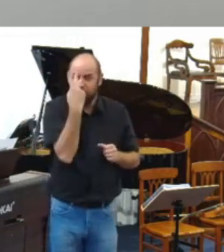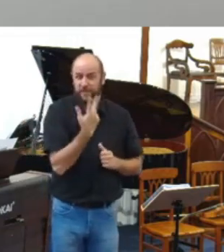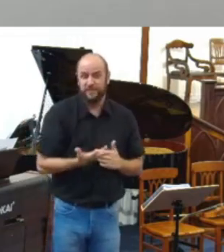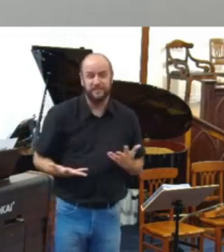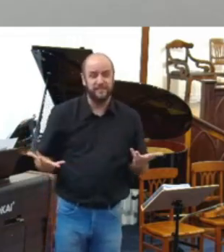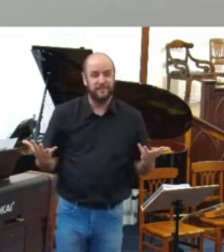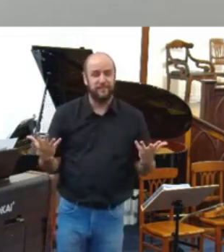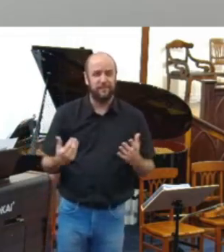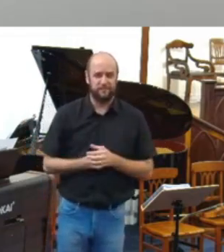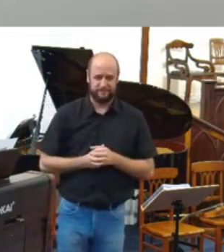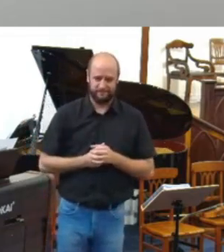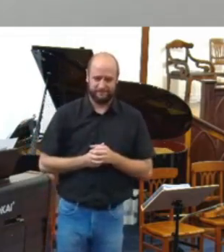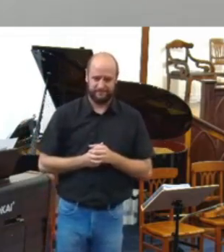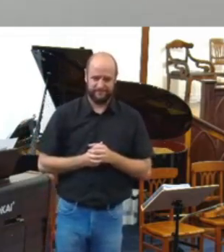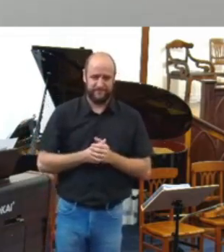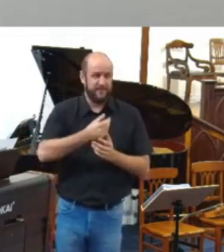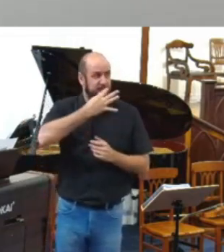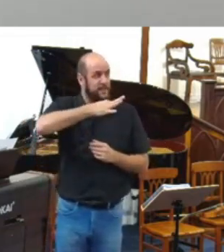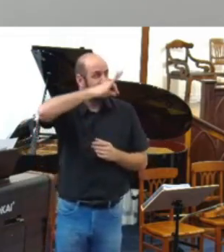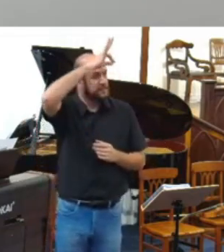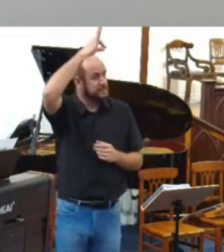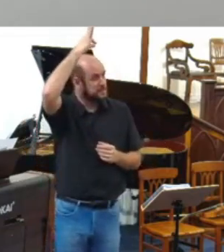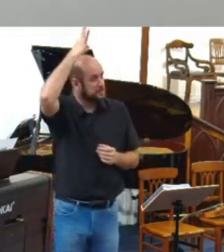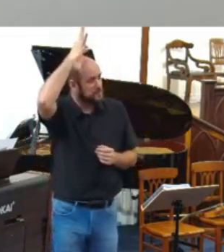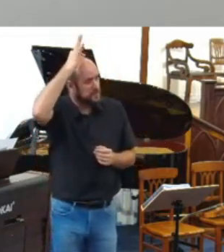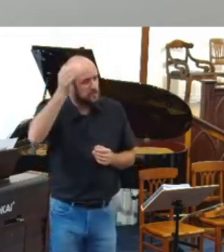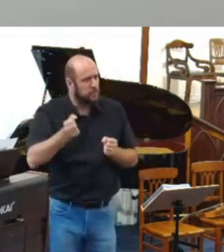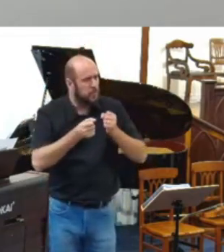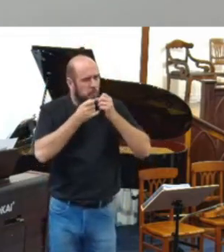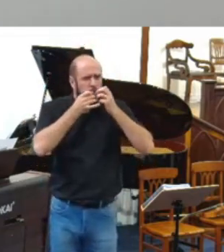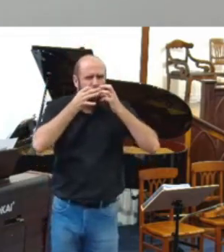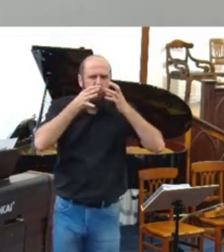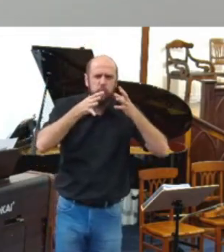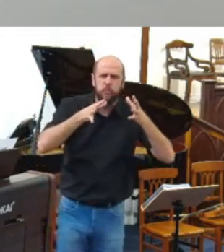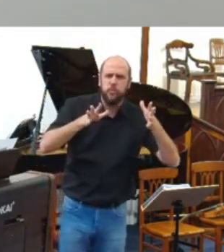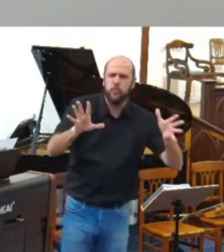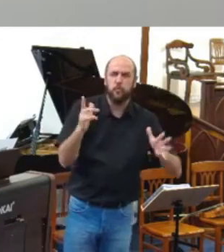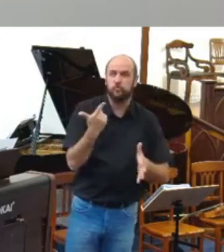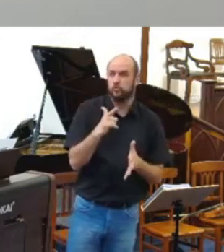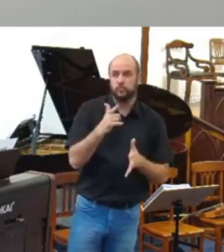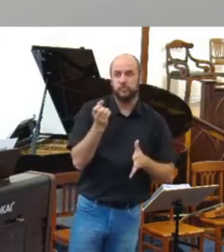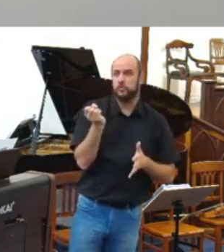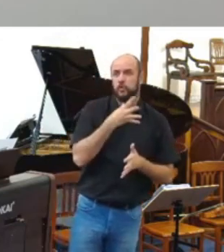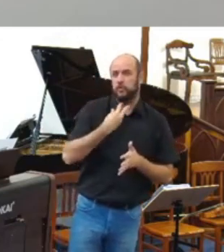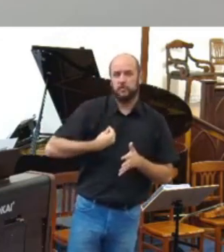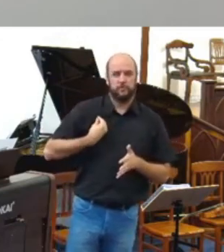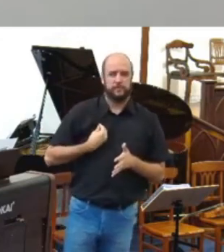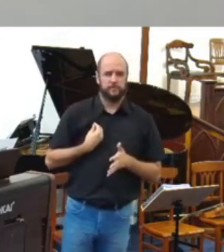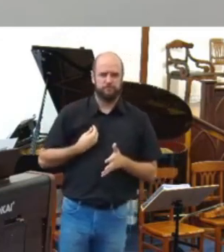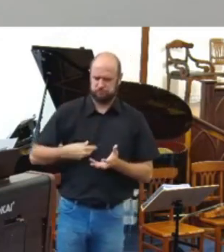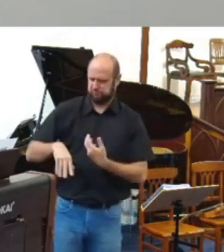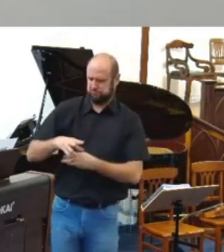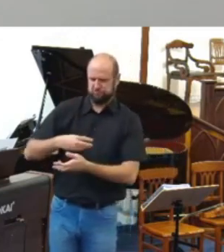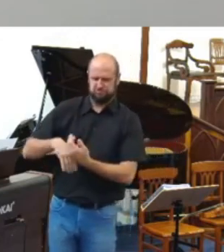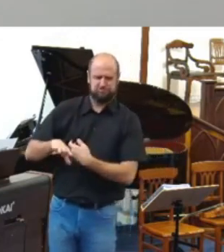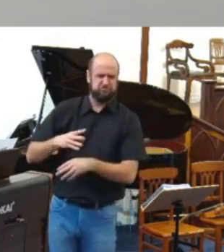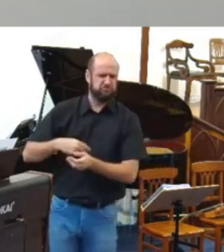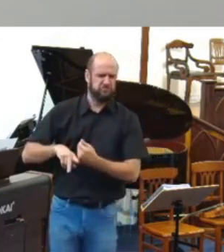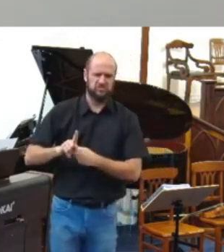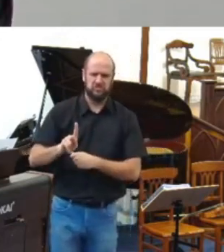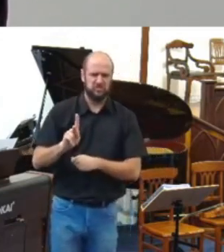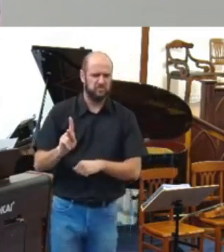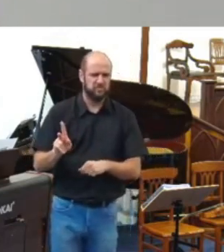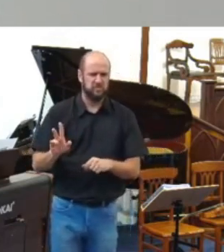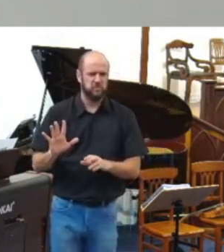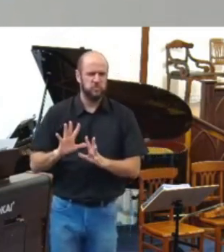conversão. O Espírito não sopra, não tem o sopro da nova vida. O caos está ali. Os